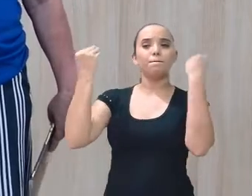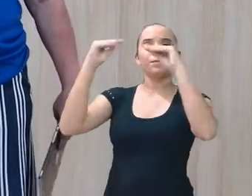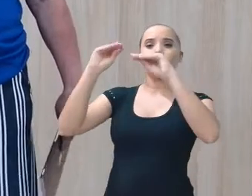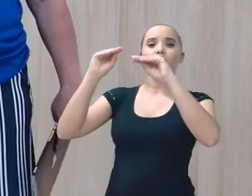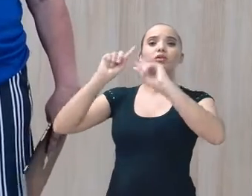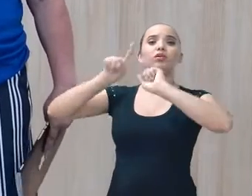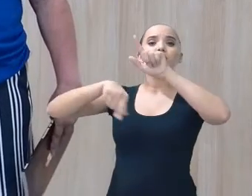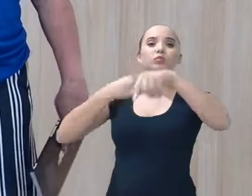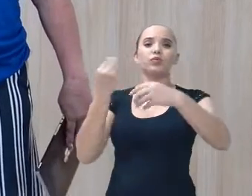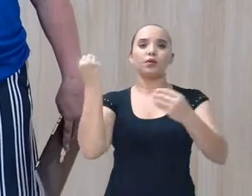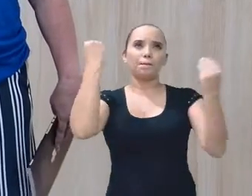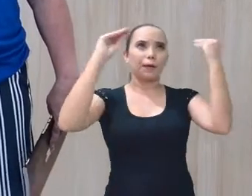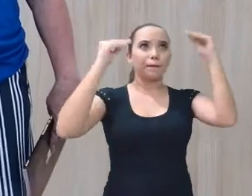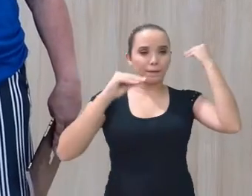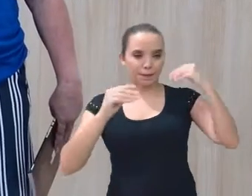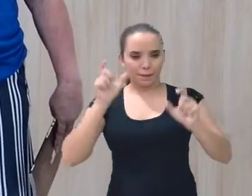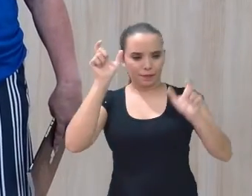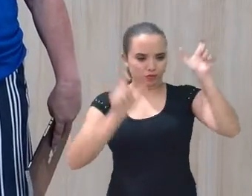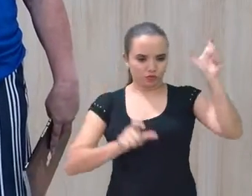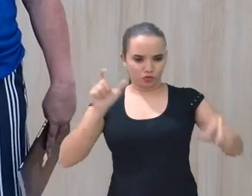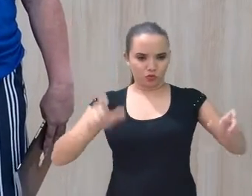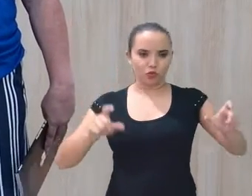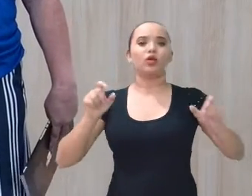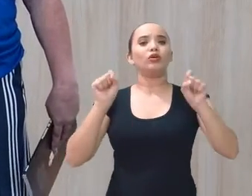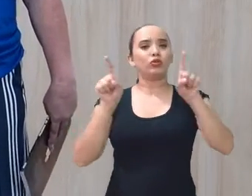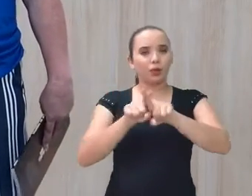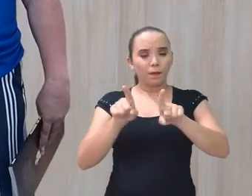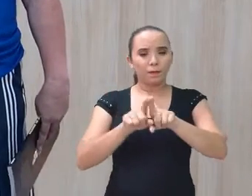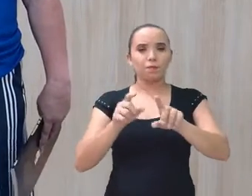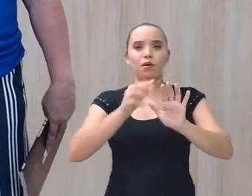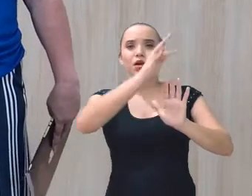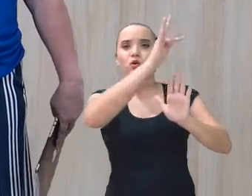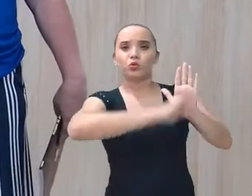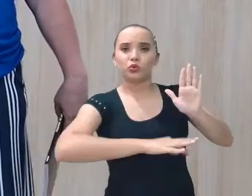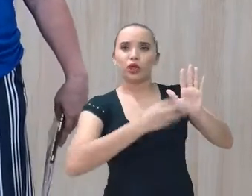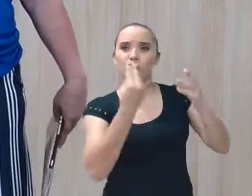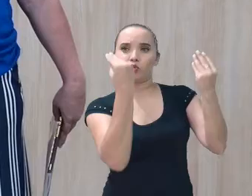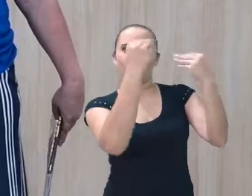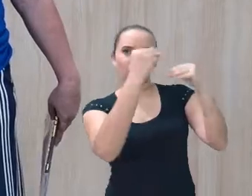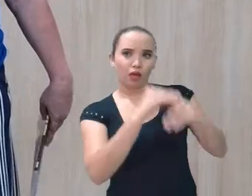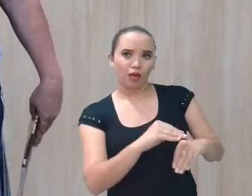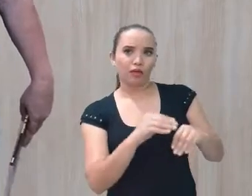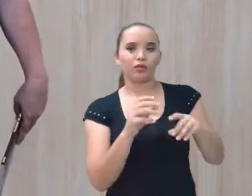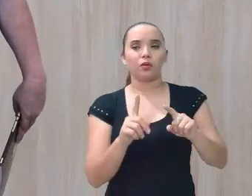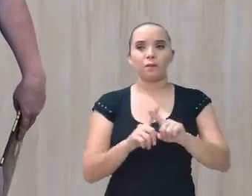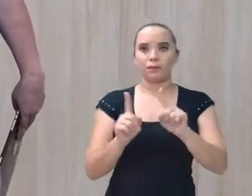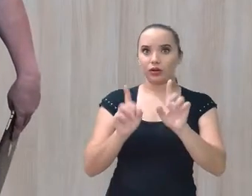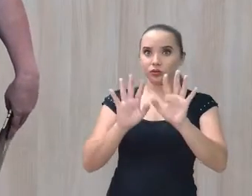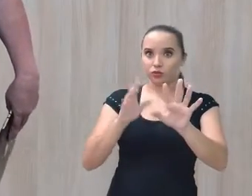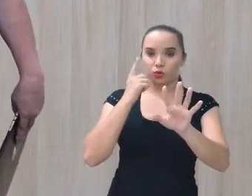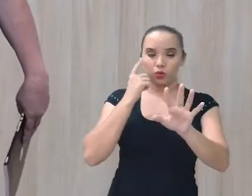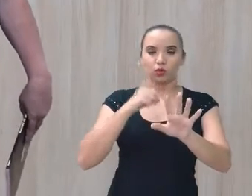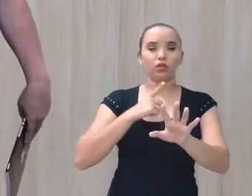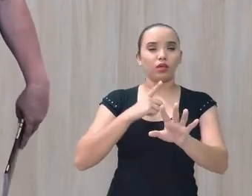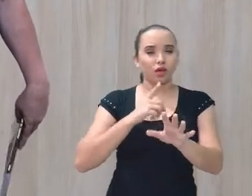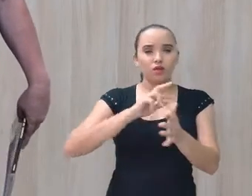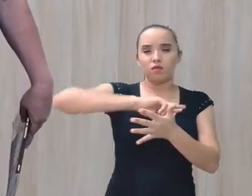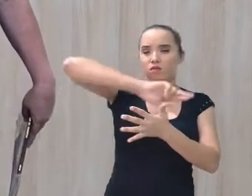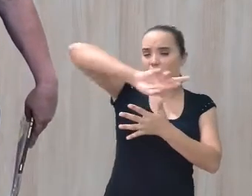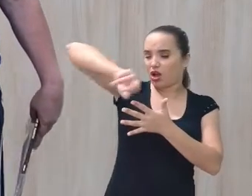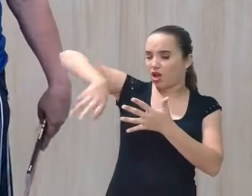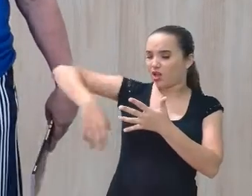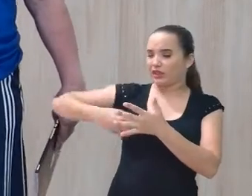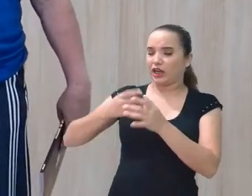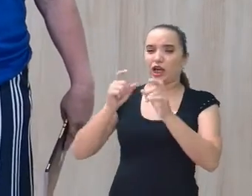os personagens, já escreve o texto dentro do balãozinho que já está pronto. Mas existe no Canva uma infinidade de balões